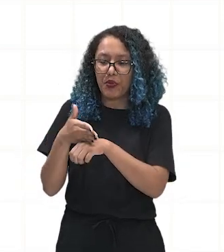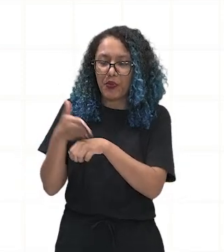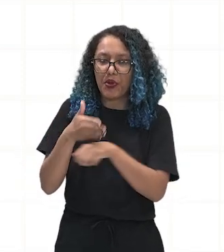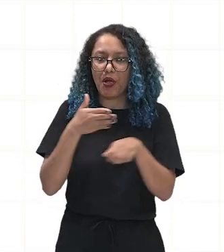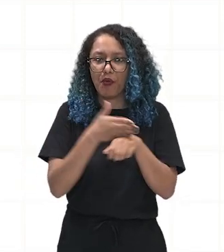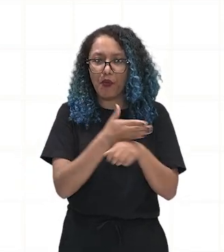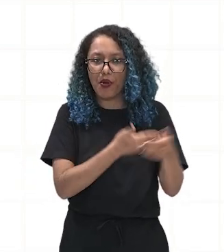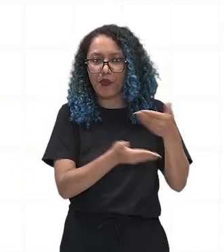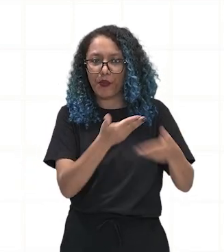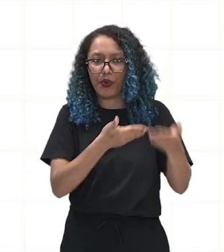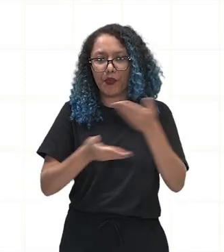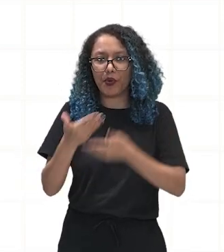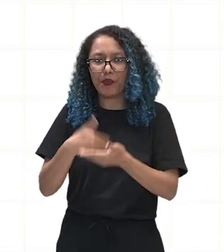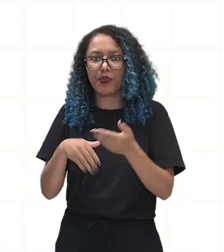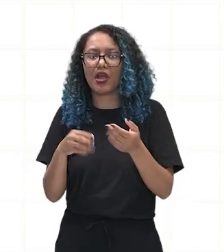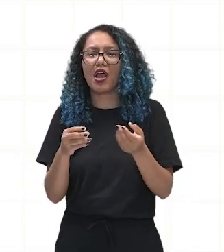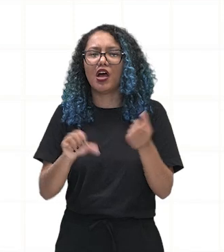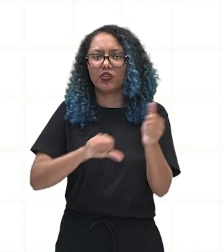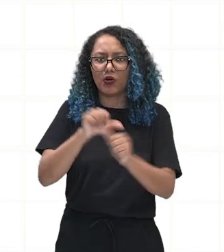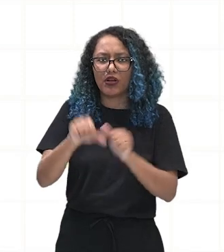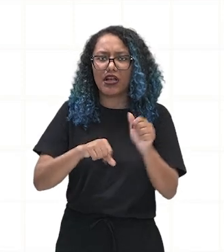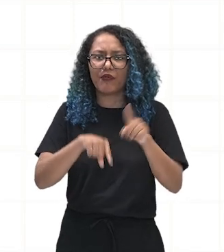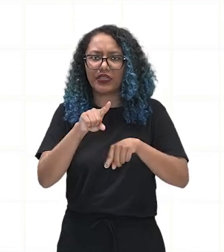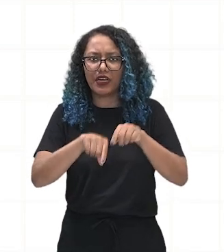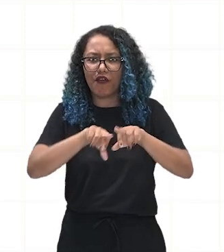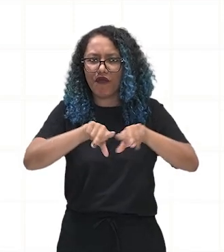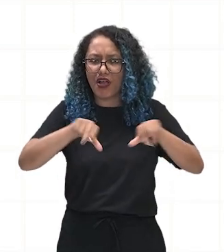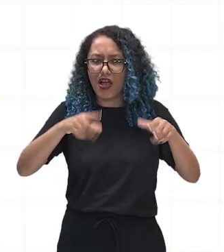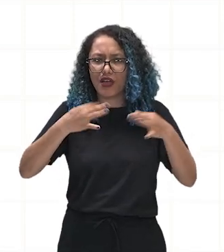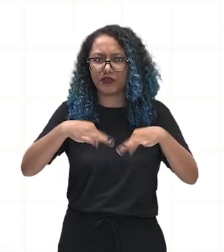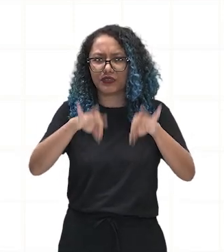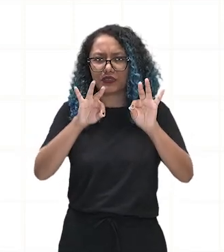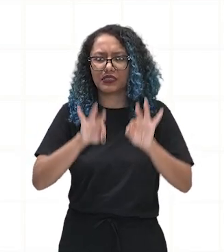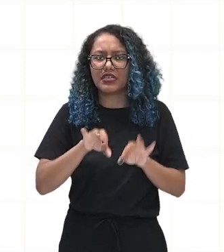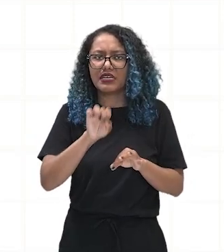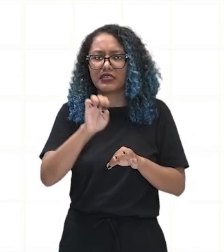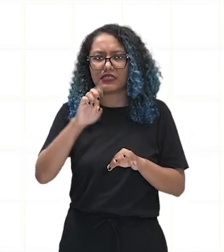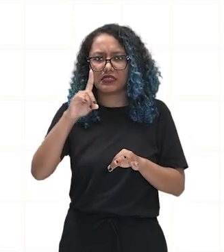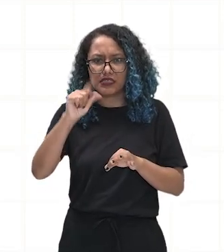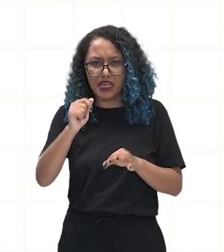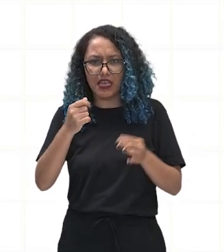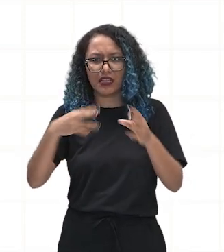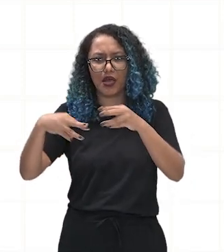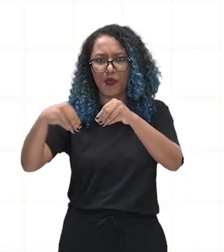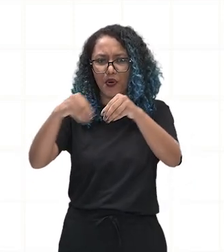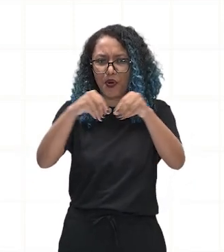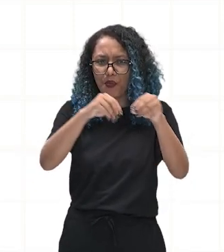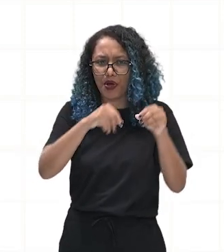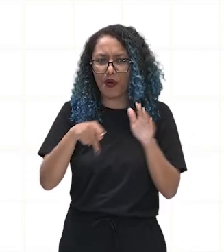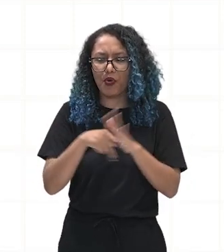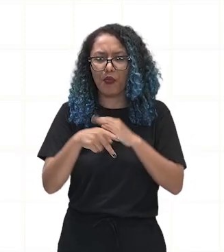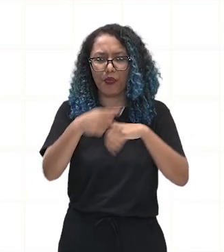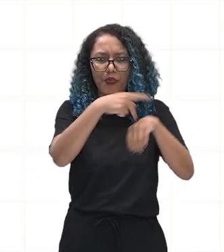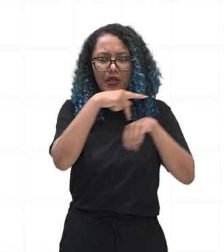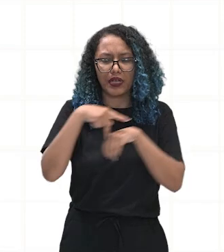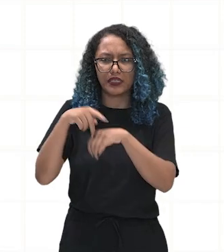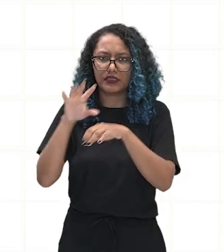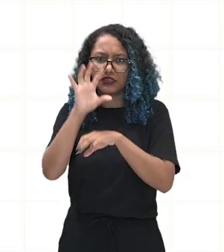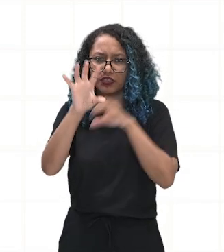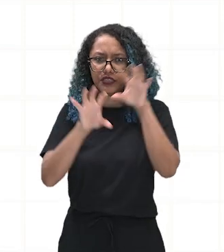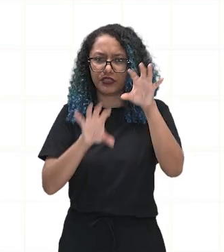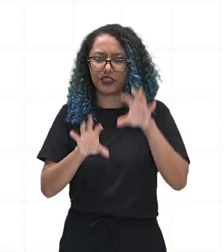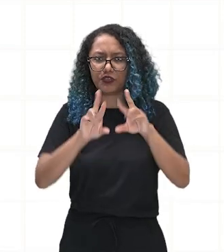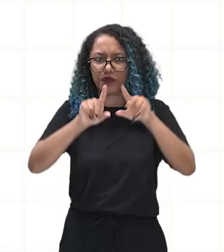valiosas como seda e especiaria e entre diferentes países, e ouro entre diferentes países